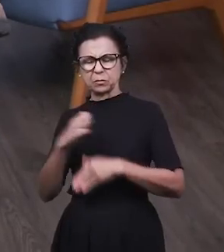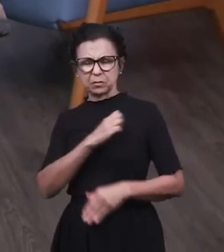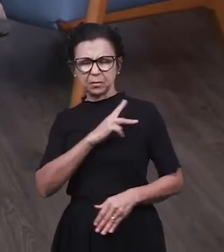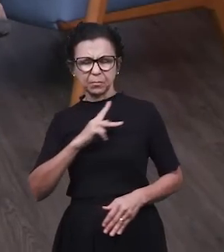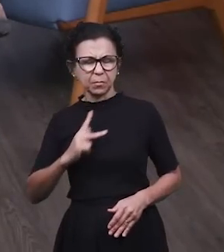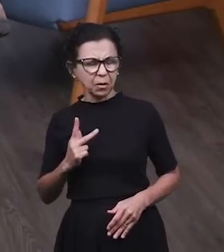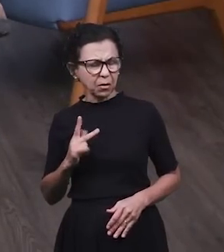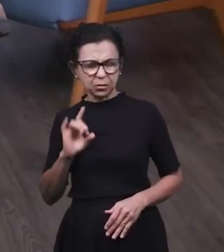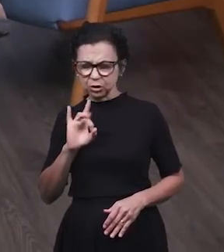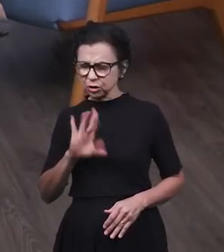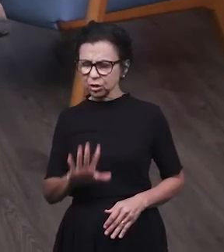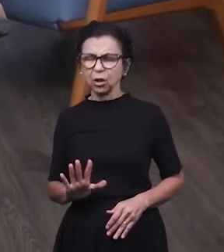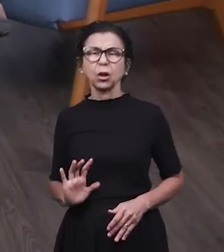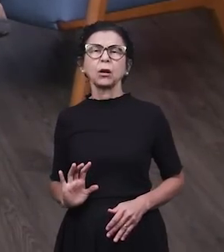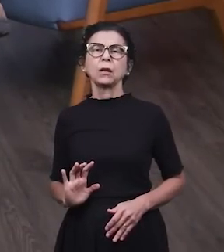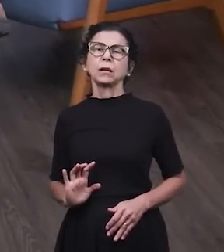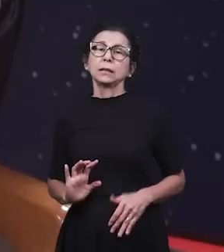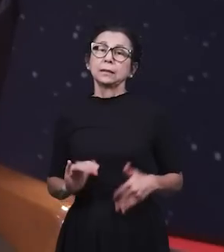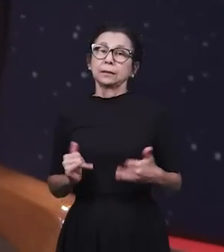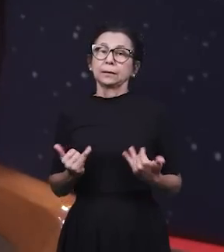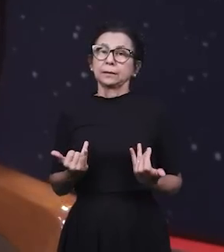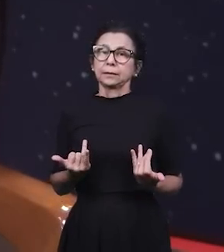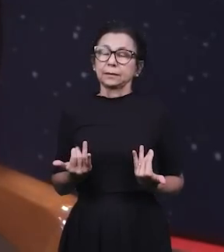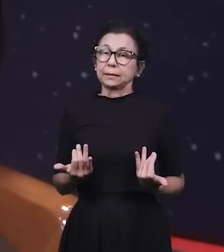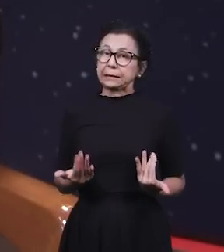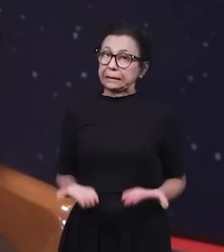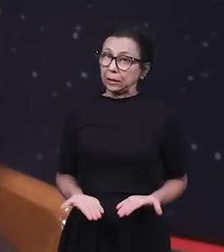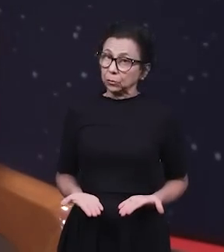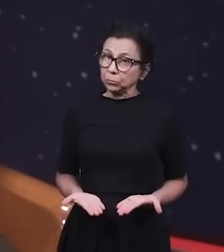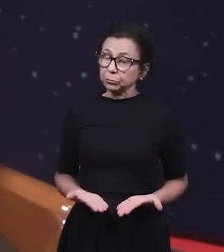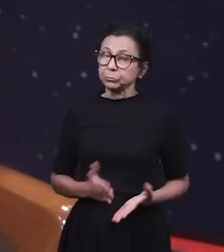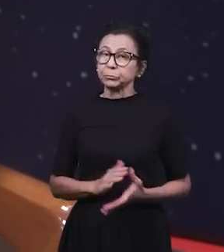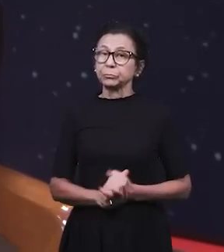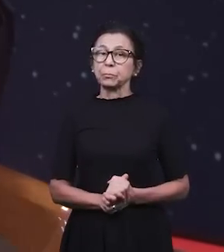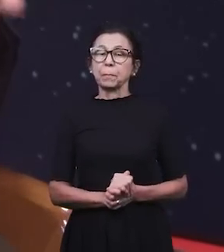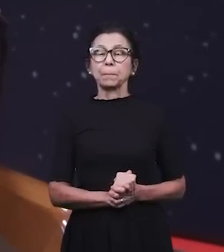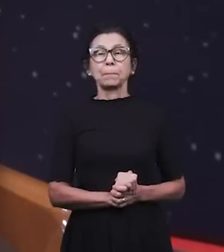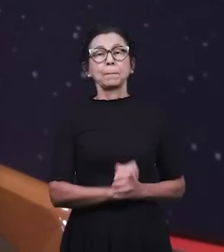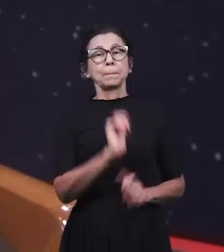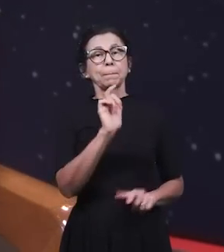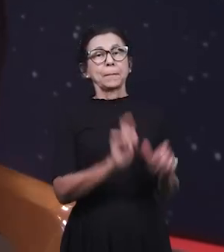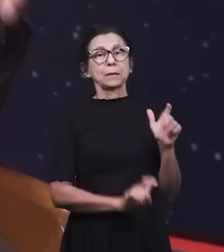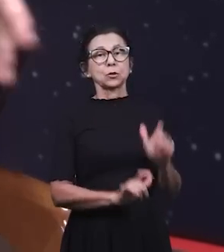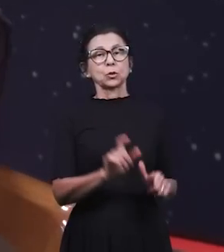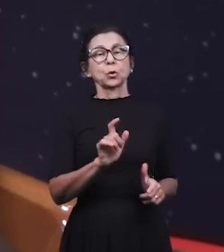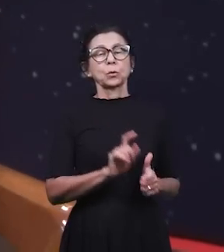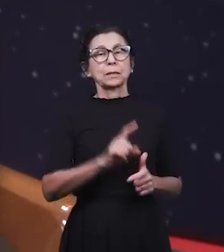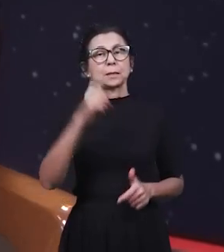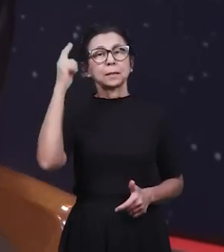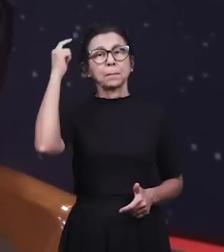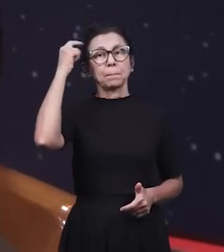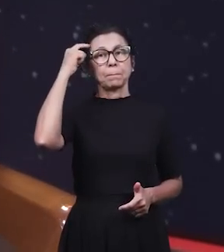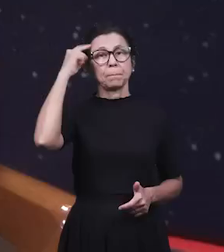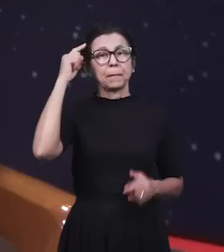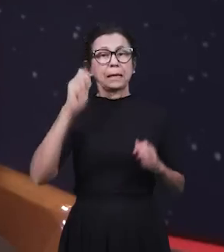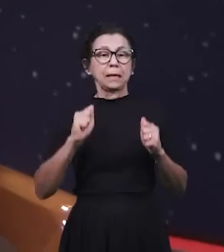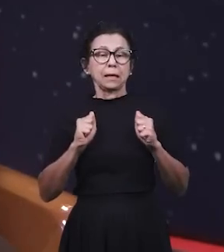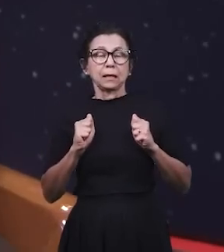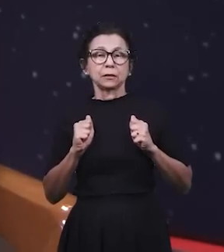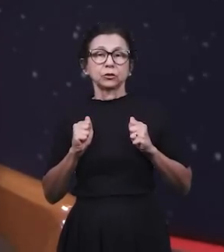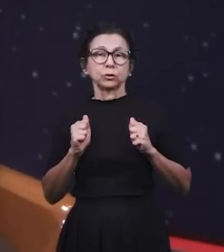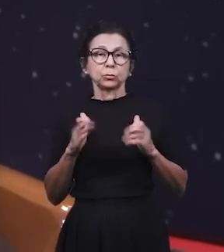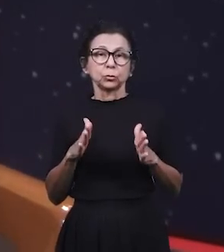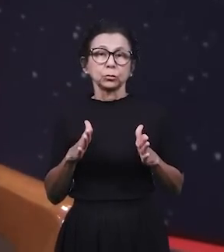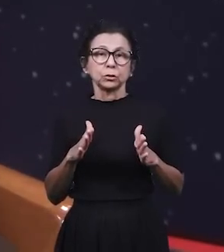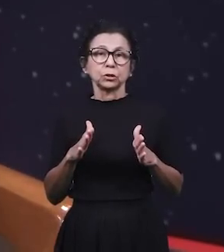primitiva ou apostólica. Então são, na verdade, pensamentos, atitudes e ideias